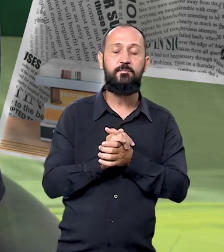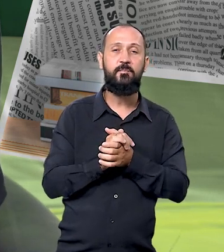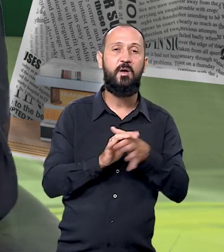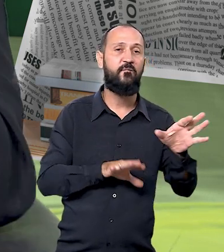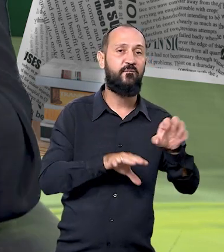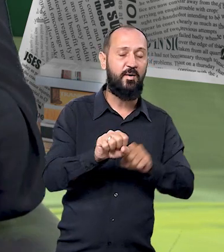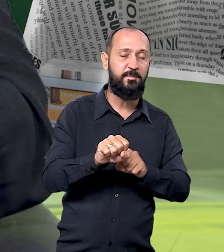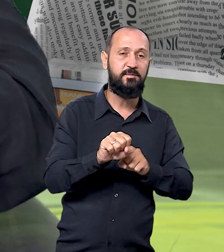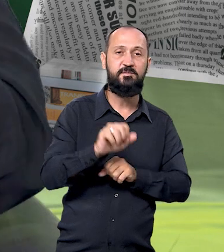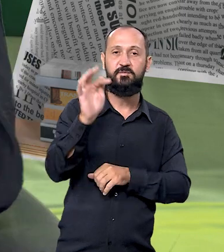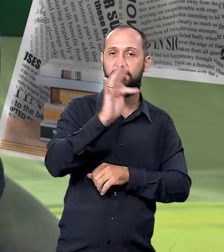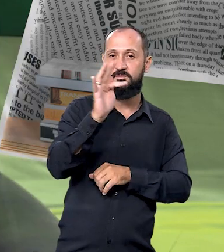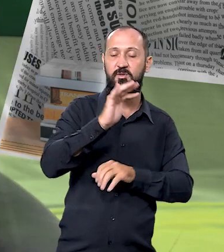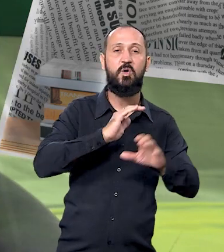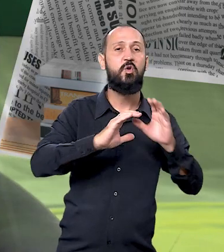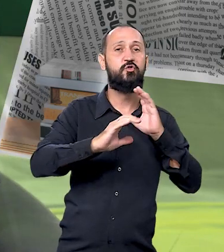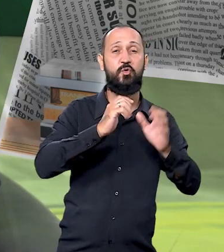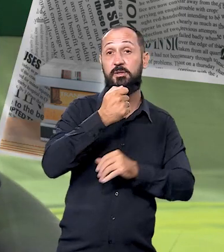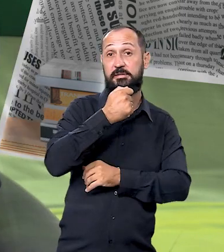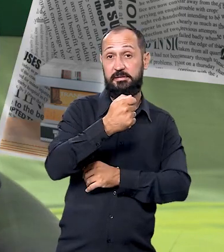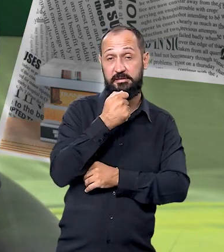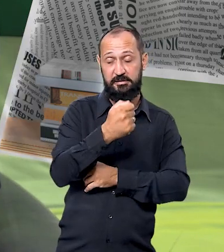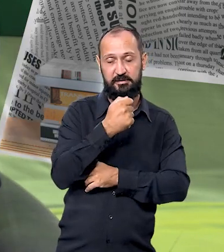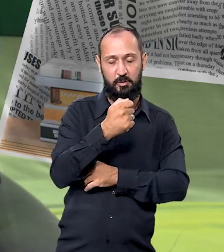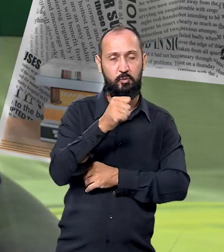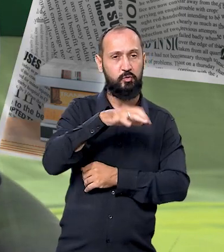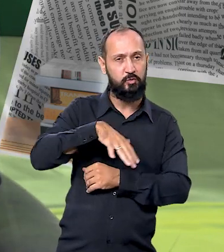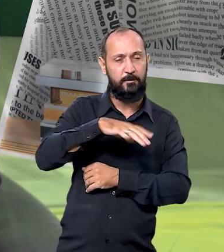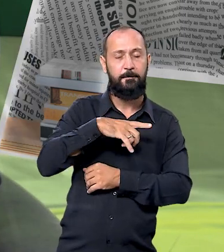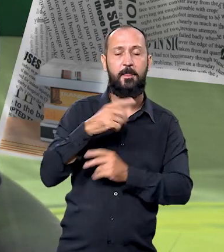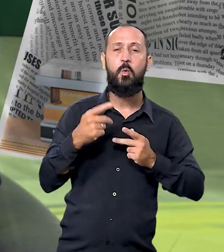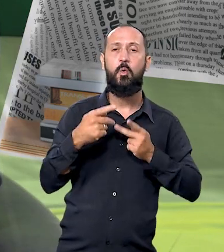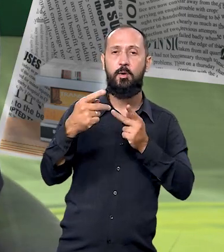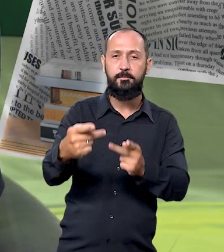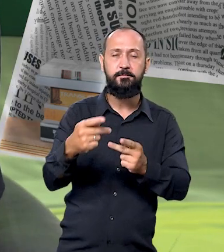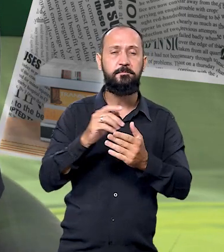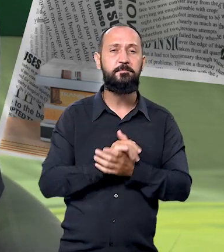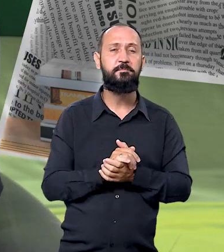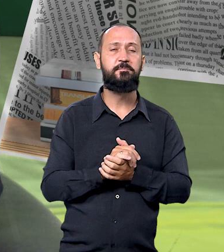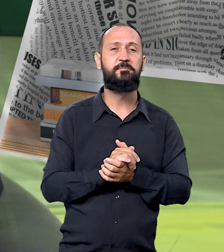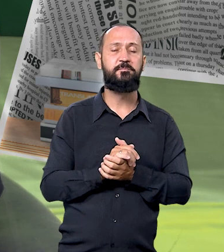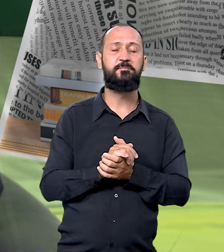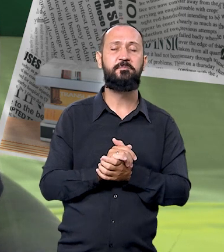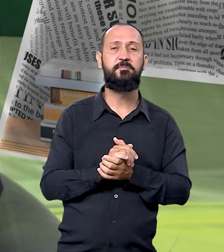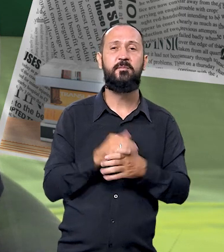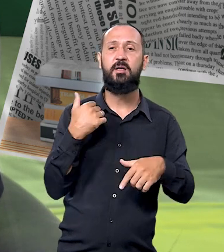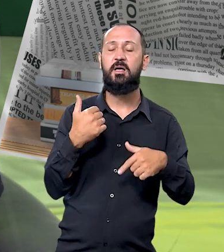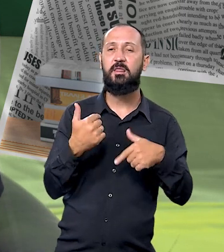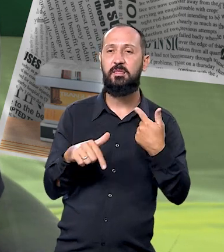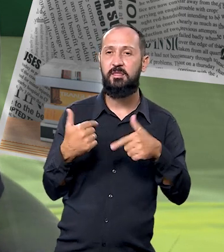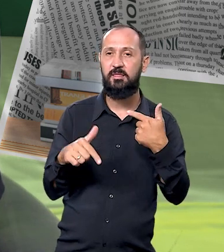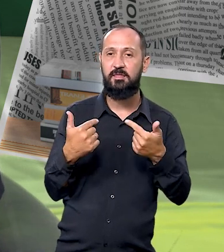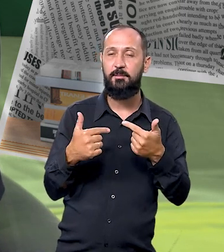E após a minha faculdade de comunicação social, eu recebi um convite